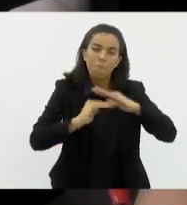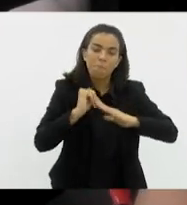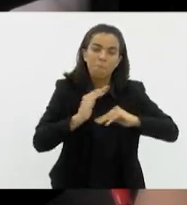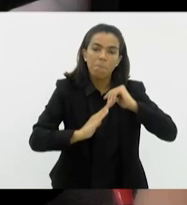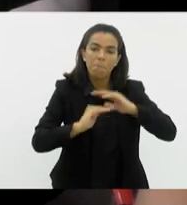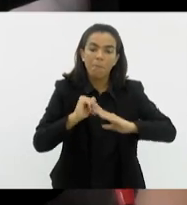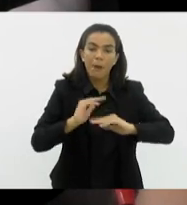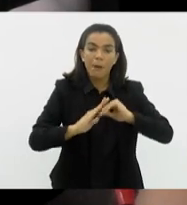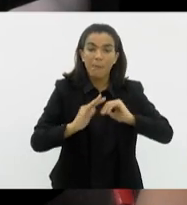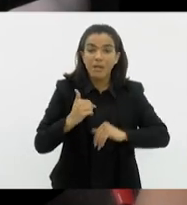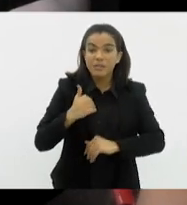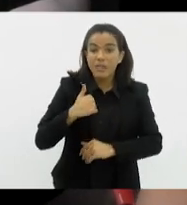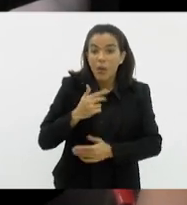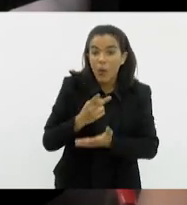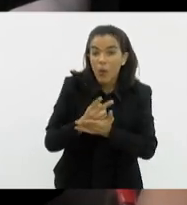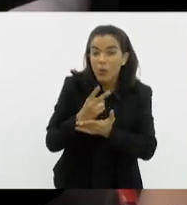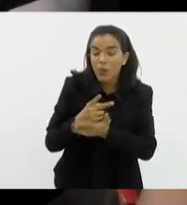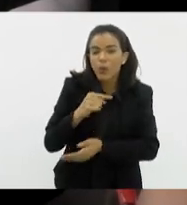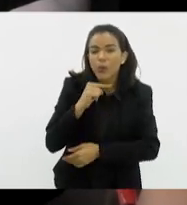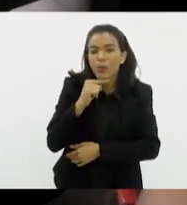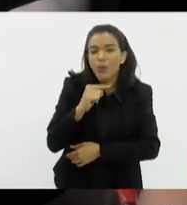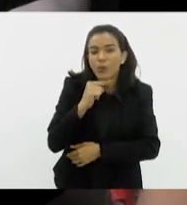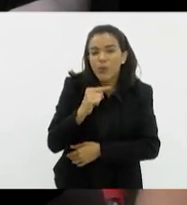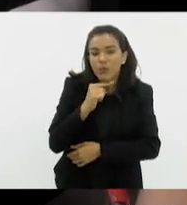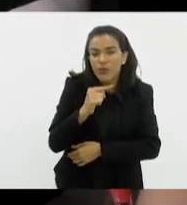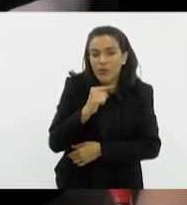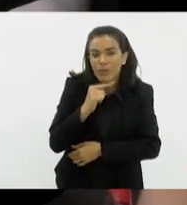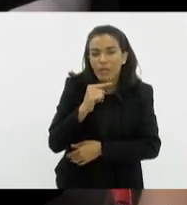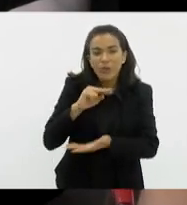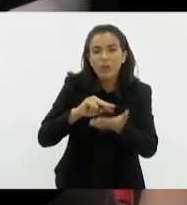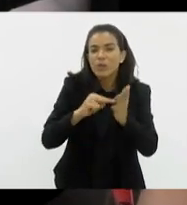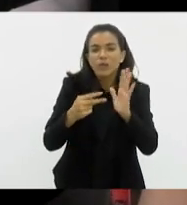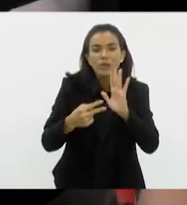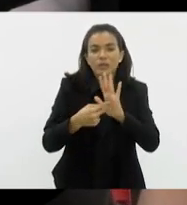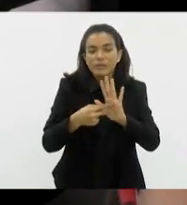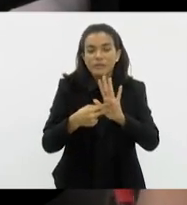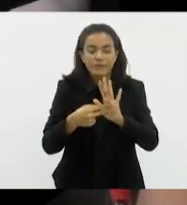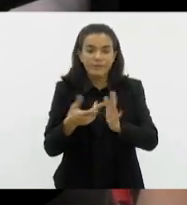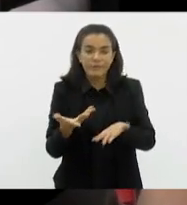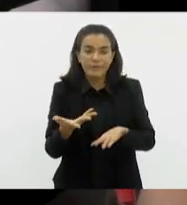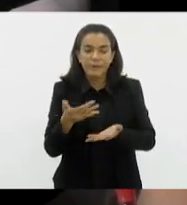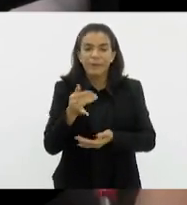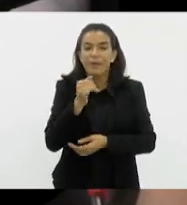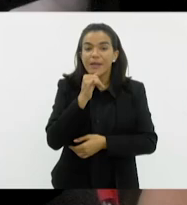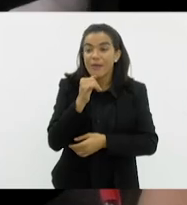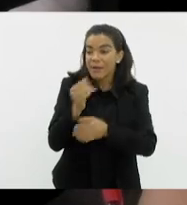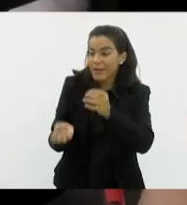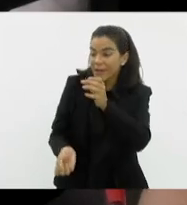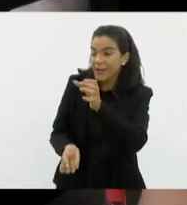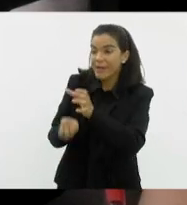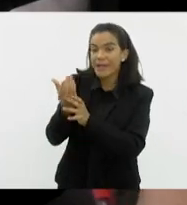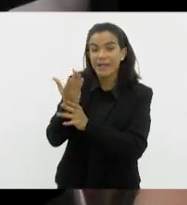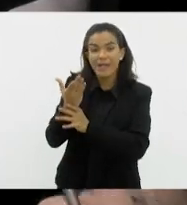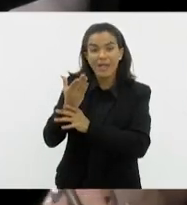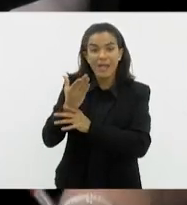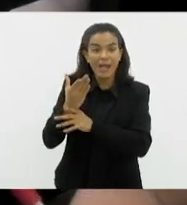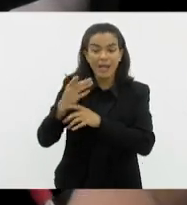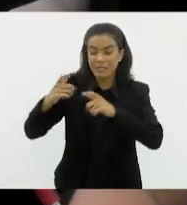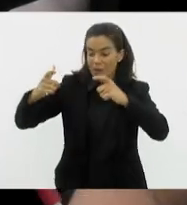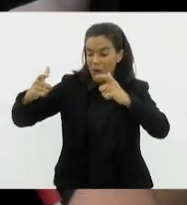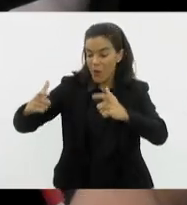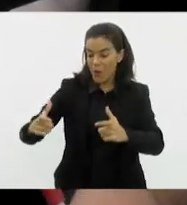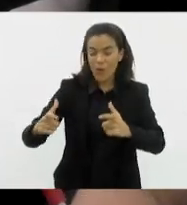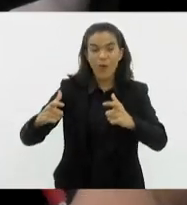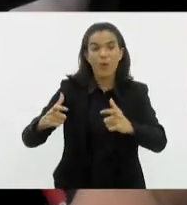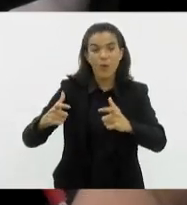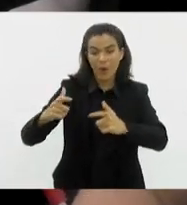por estar ainda em dúvidas do que de fato significa isso, porque se fosse criação de um circuito